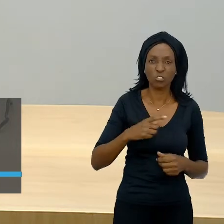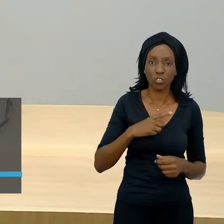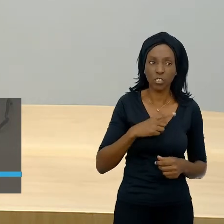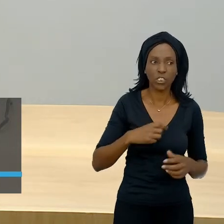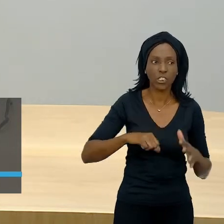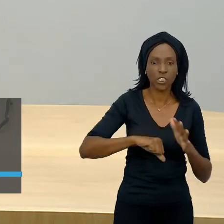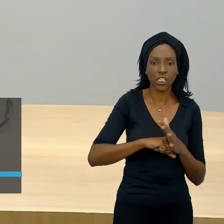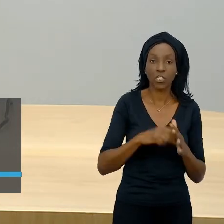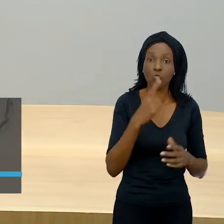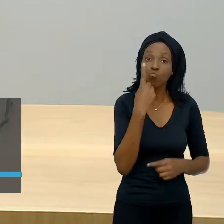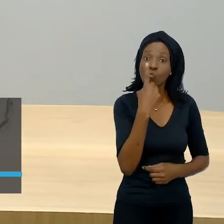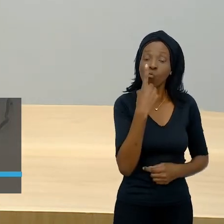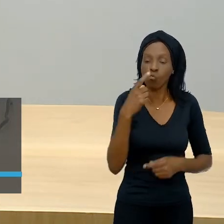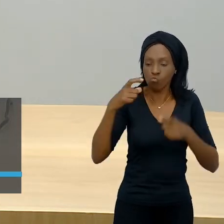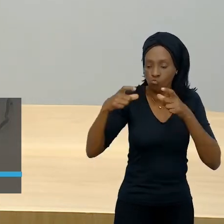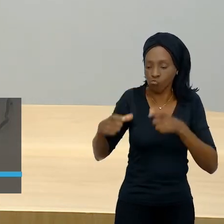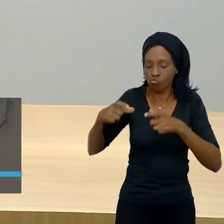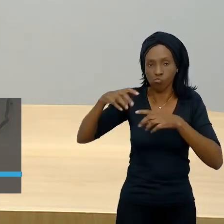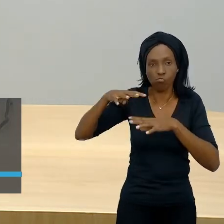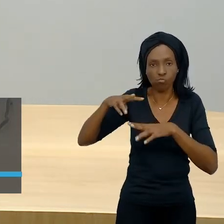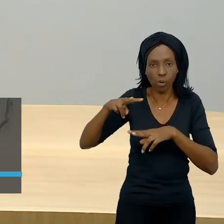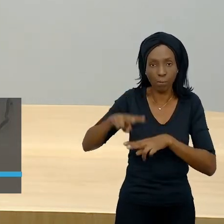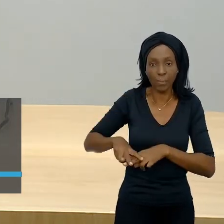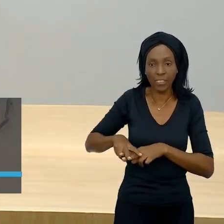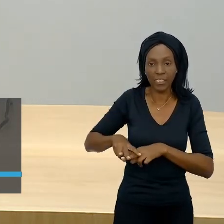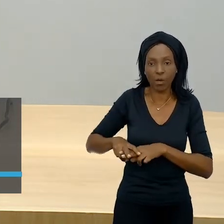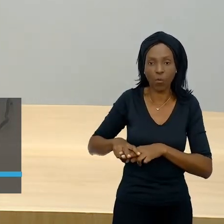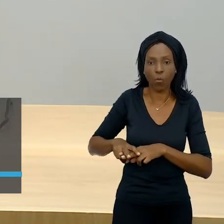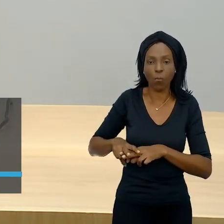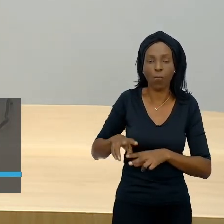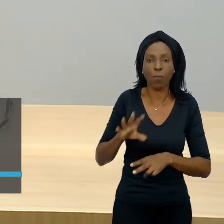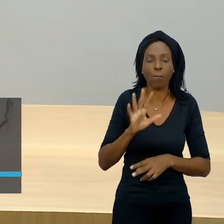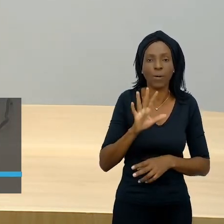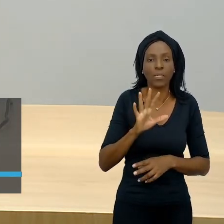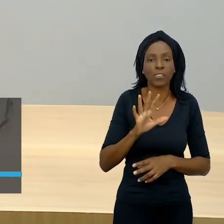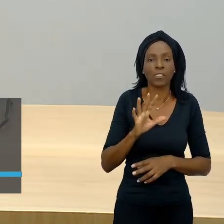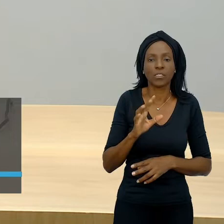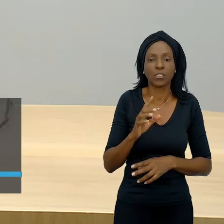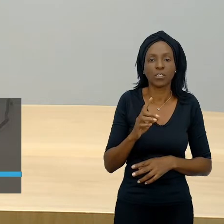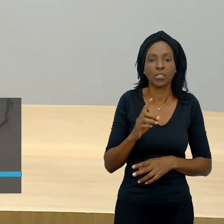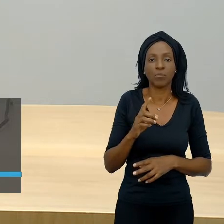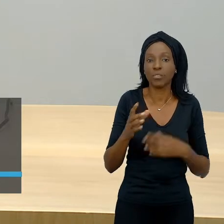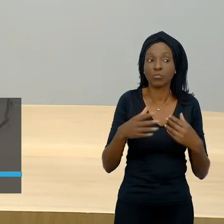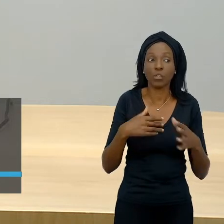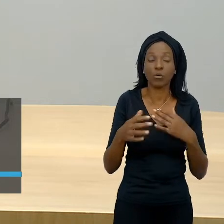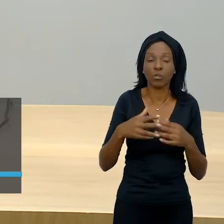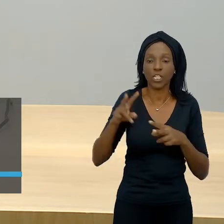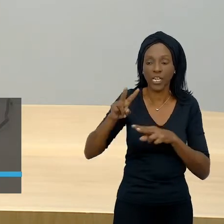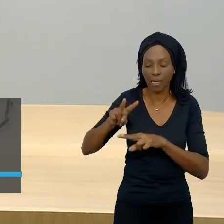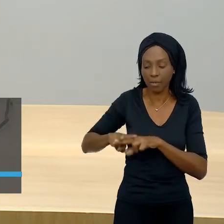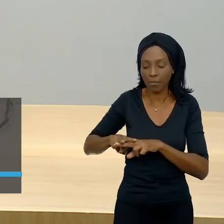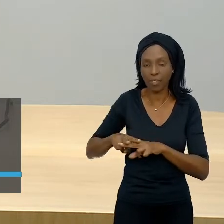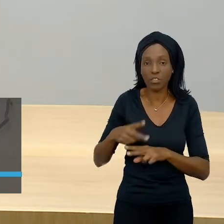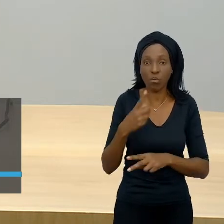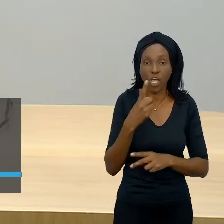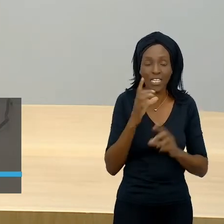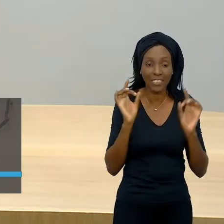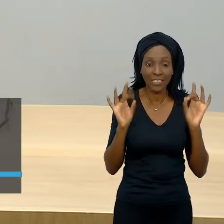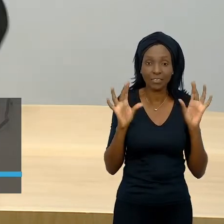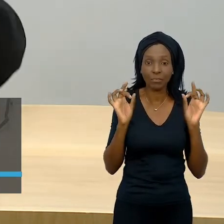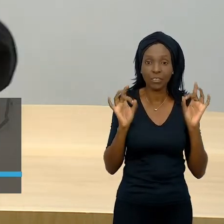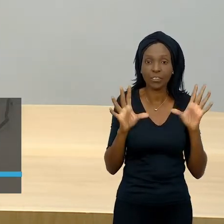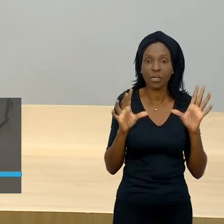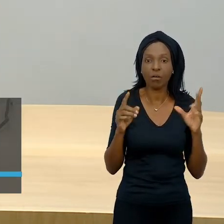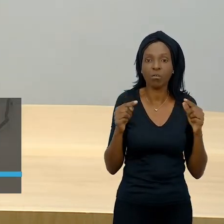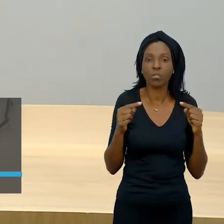numa prisão, mas não numa prisão específica, hein? Não numa prisão qualquer, numa prisão bem específica, que é